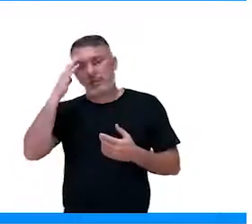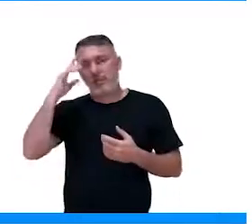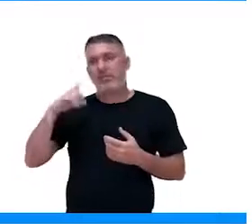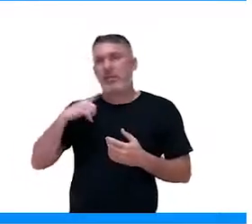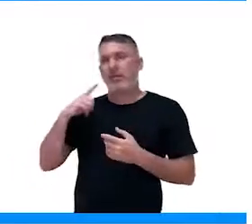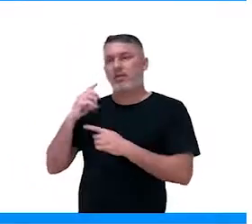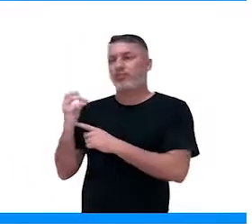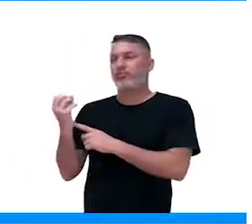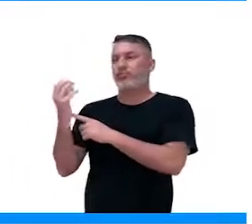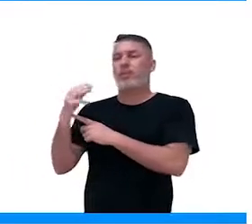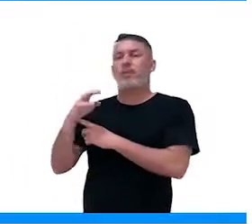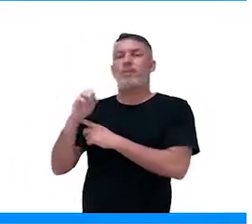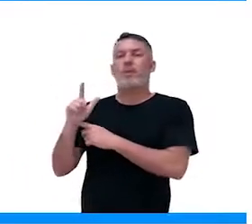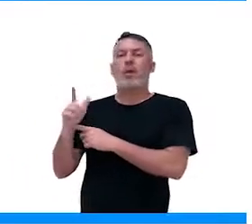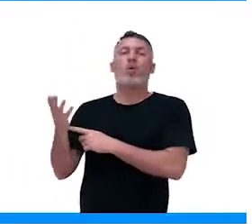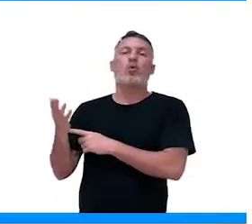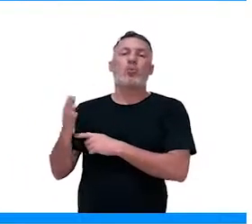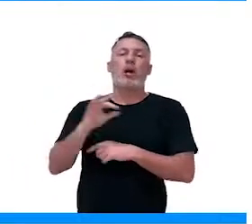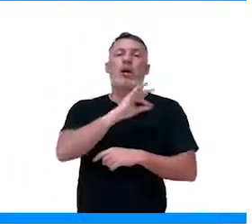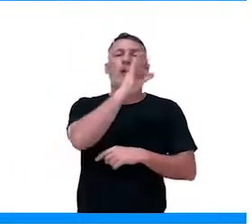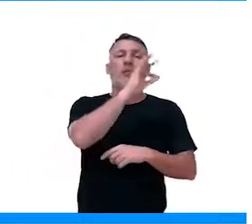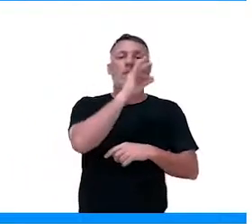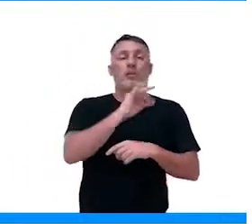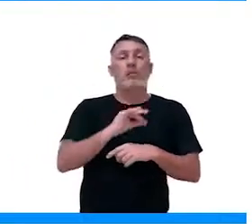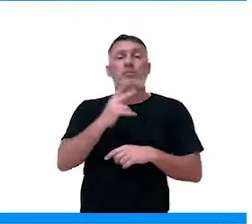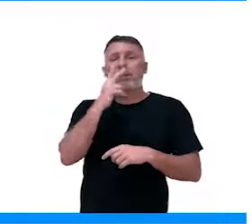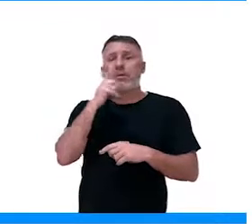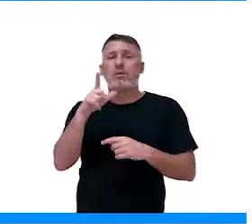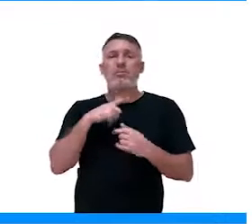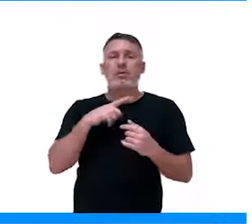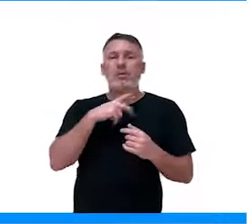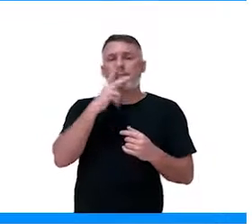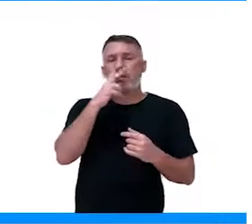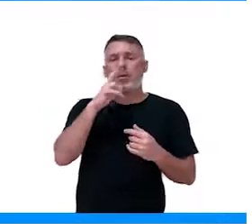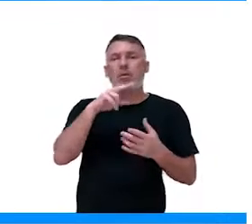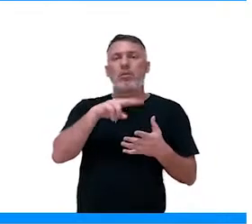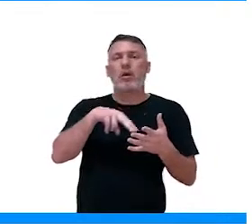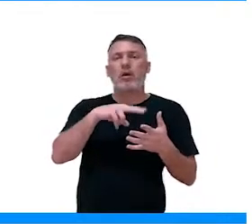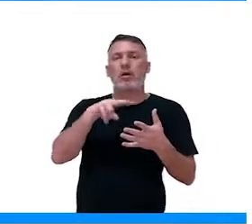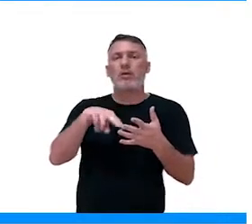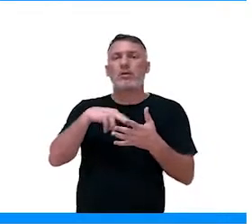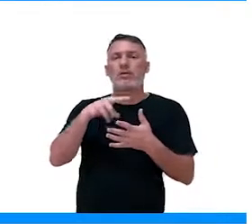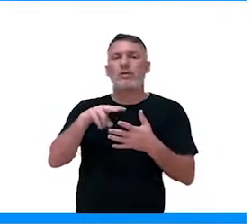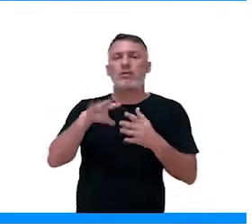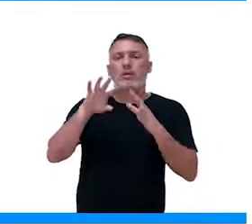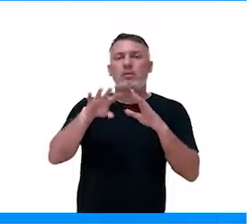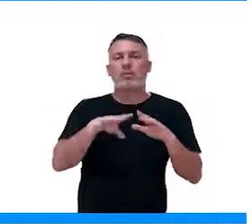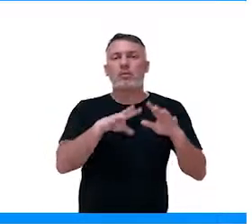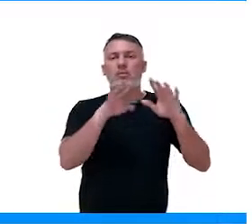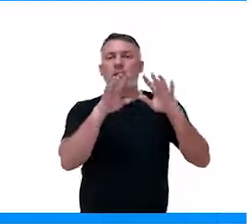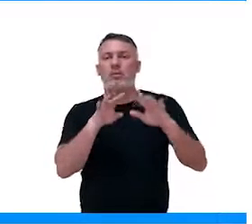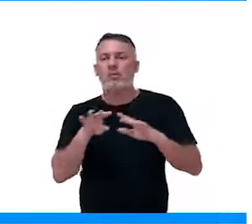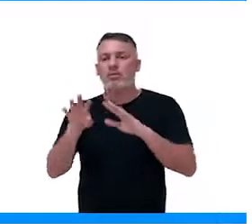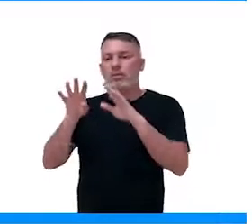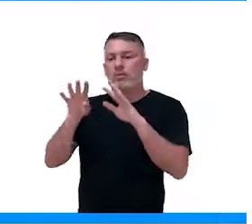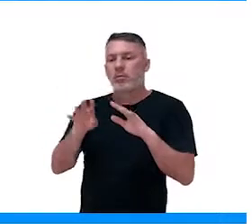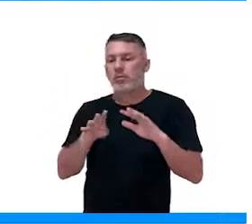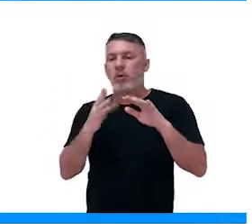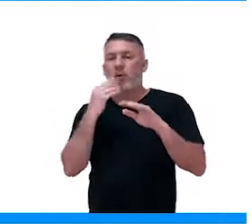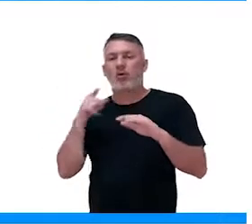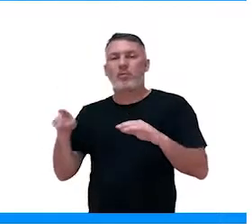que tem mel ali na região, né? Elas fazem a dança na direção do alimento, né? Então,